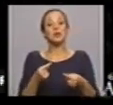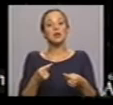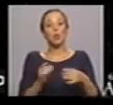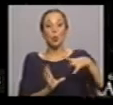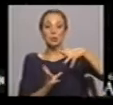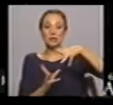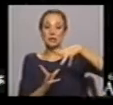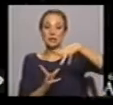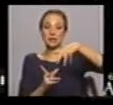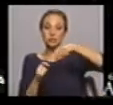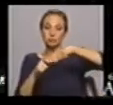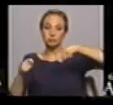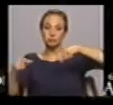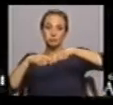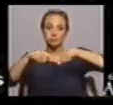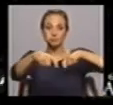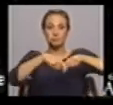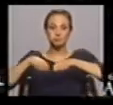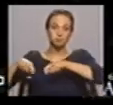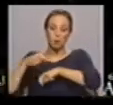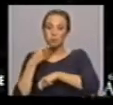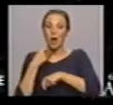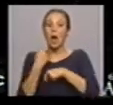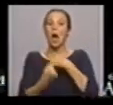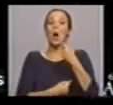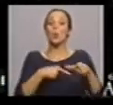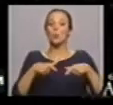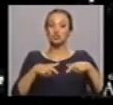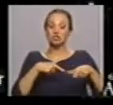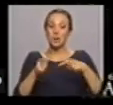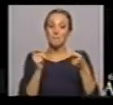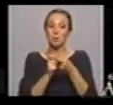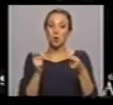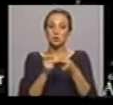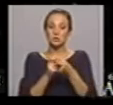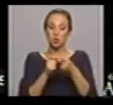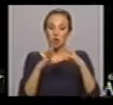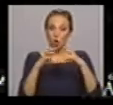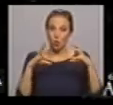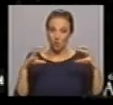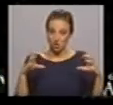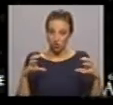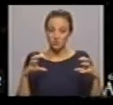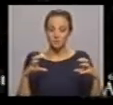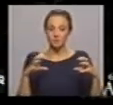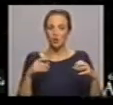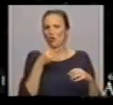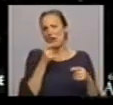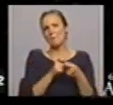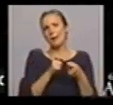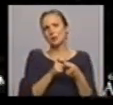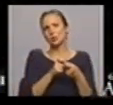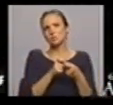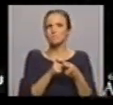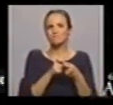é muito, muito, muito vasto, mas, de facto, quando alguma estrela passa ali perto da nuvem de Oort, e quando se fala em perto, neste caso